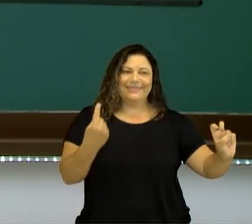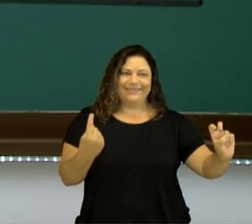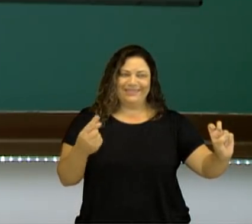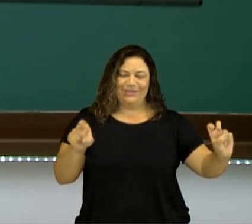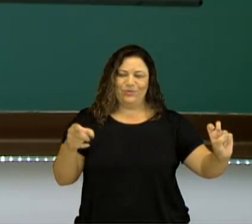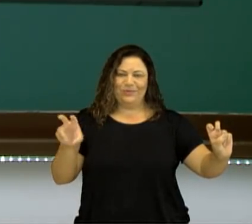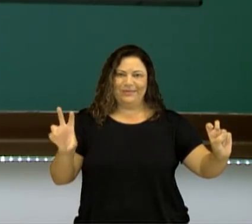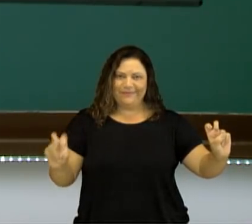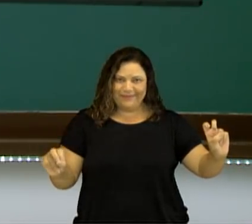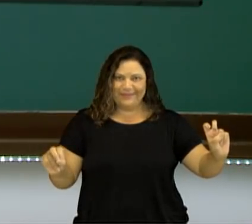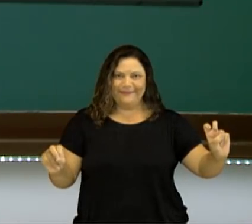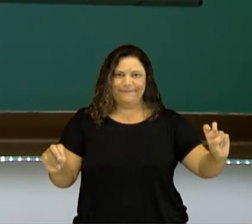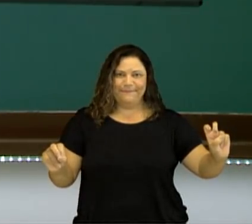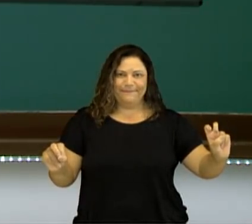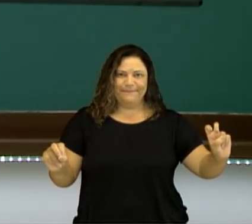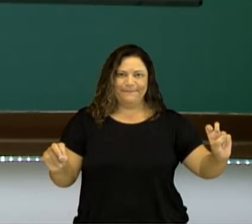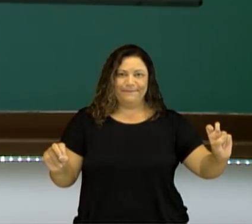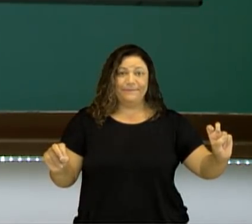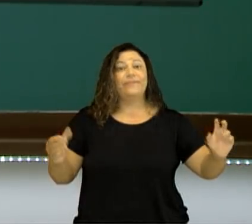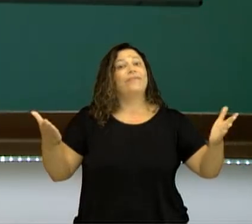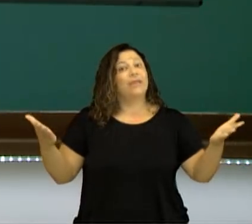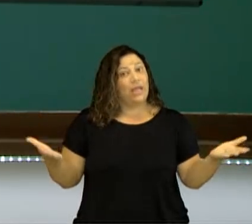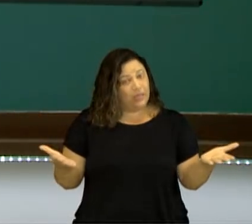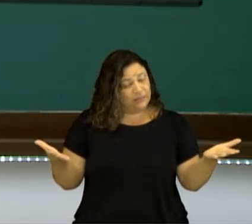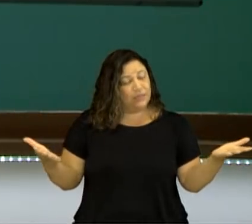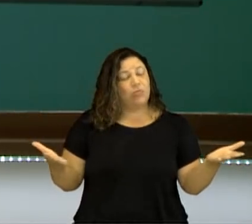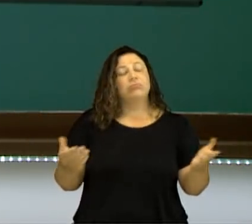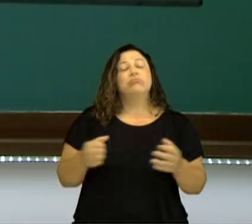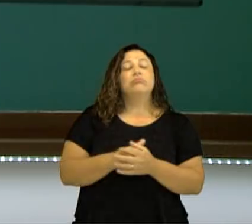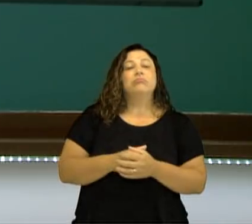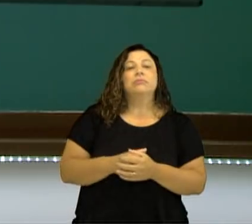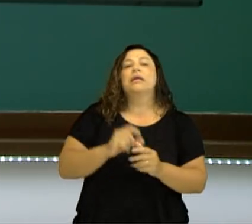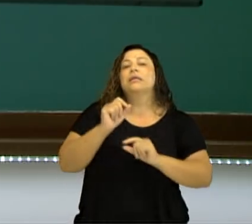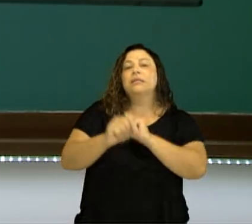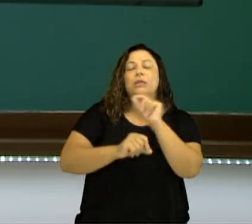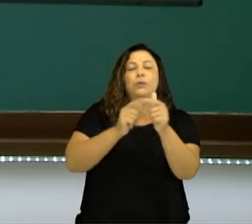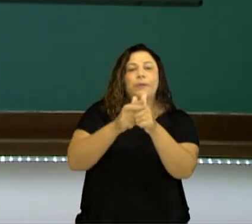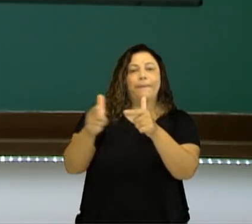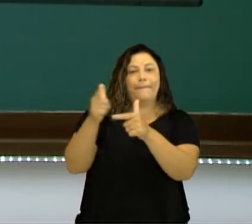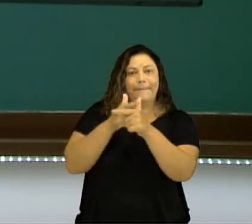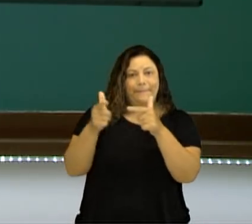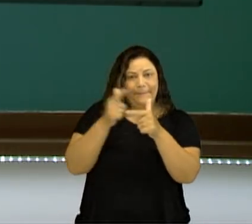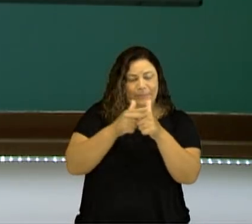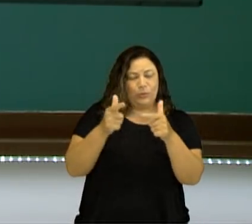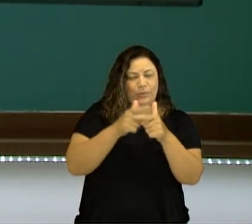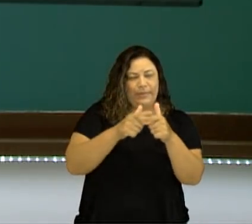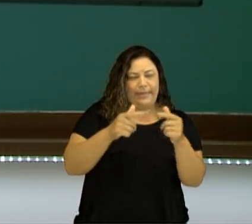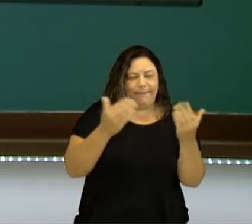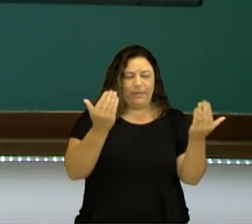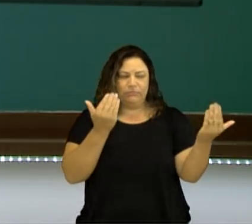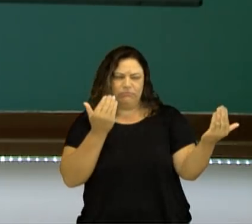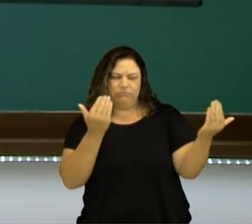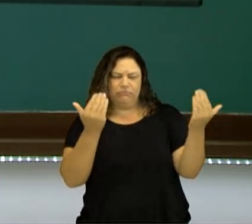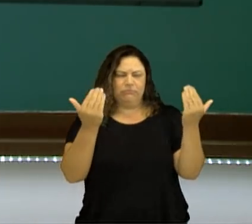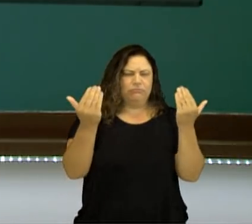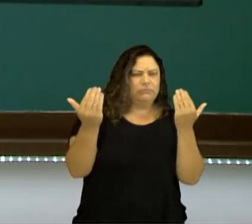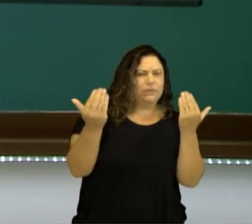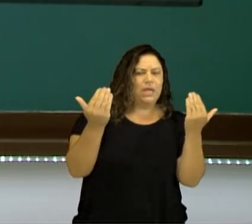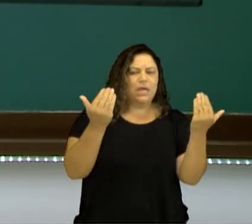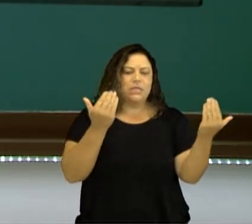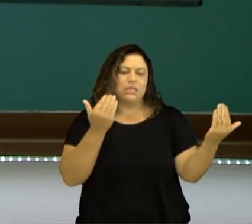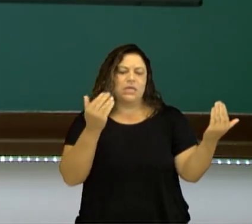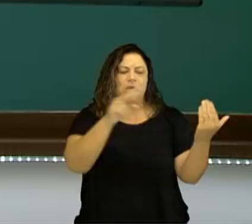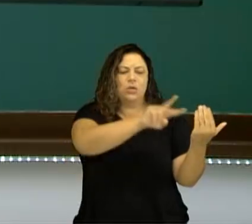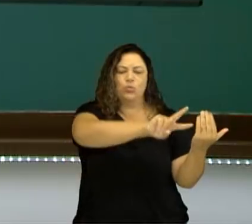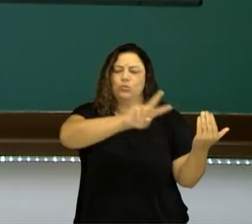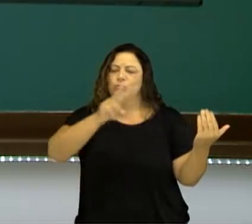no 61 e 50. Então, você teve uma situação problema, você traduziu, você analisou a situação problema com